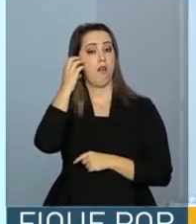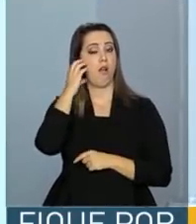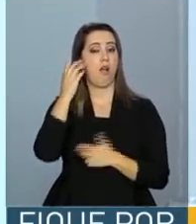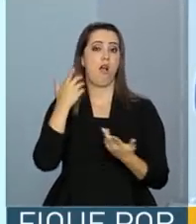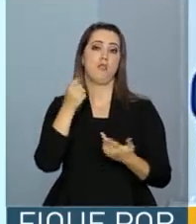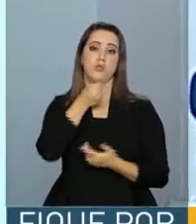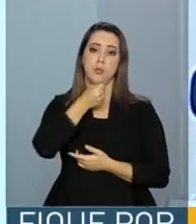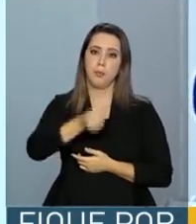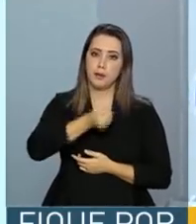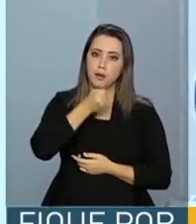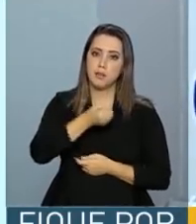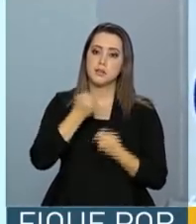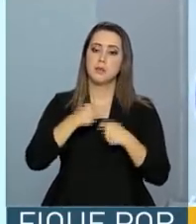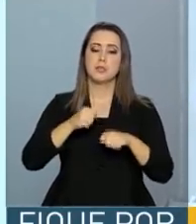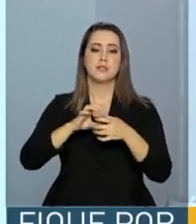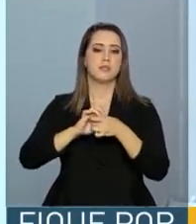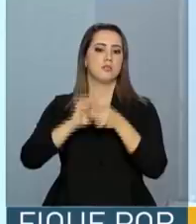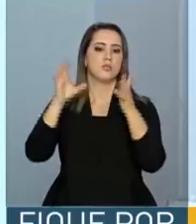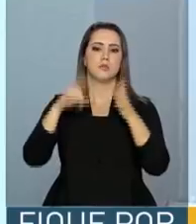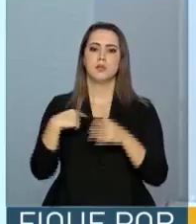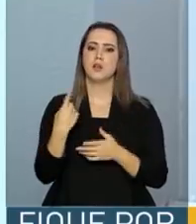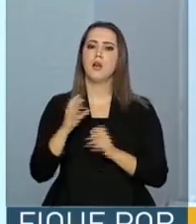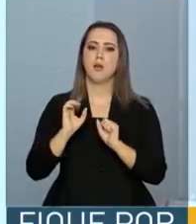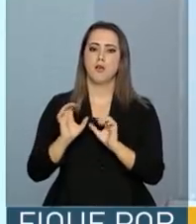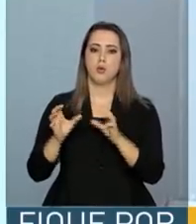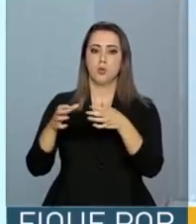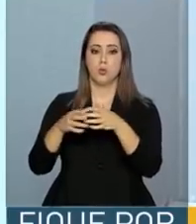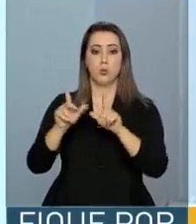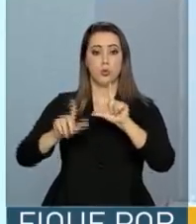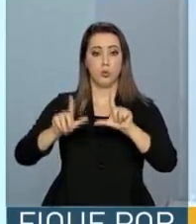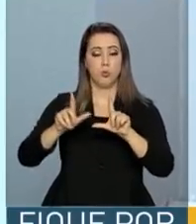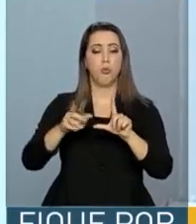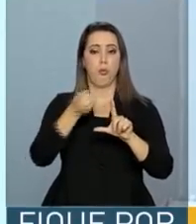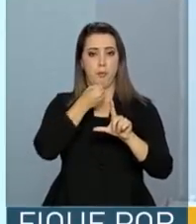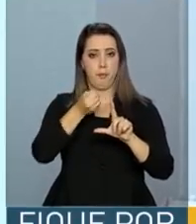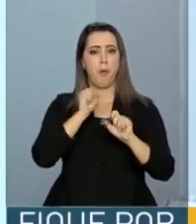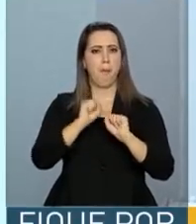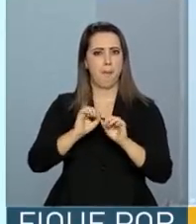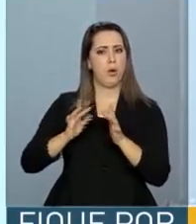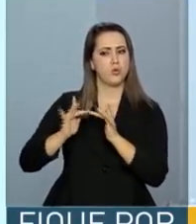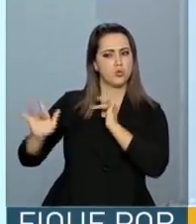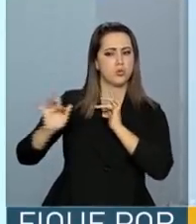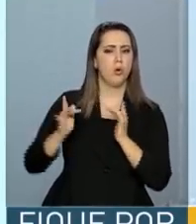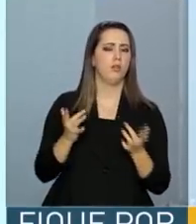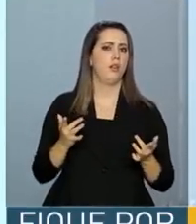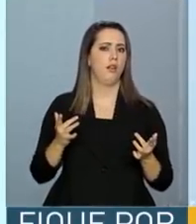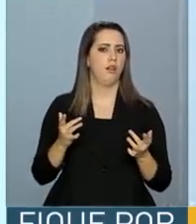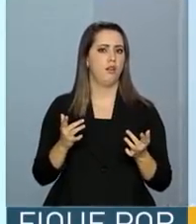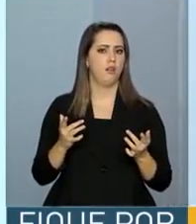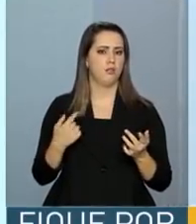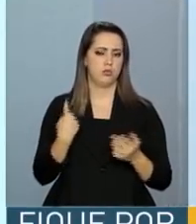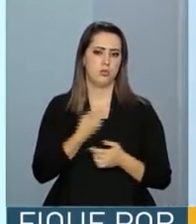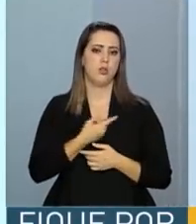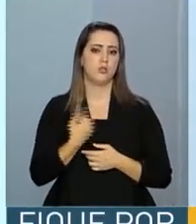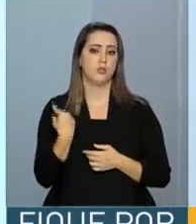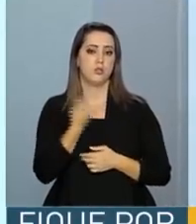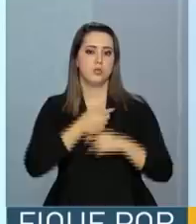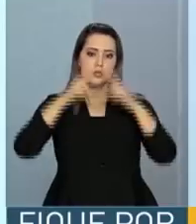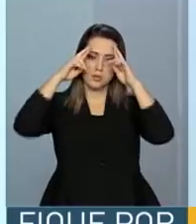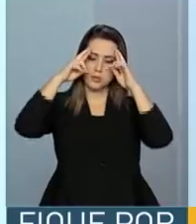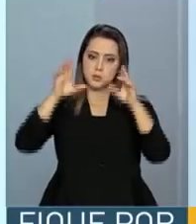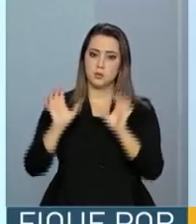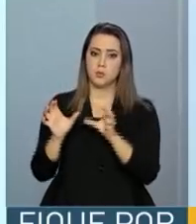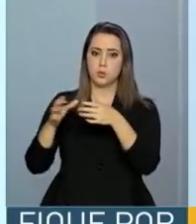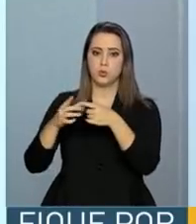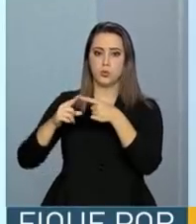podemos até discordar ea empresa discordar de todos nós mas nós respeitamos o que a imprensa diz até a oposição nós respeitamos o que a oposição